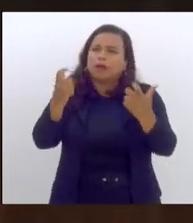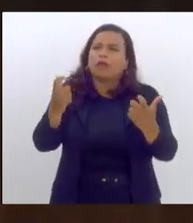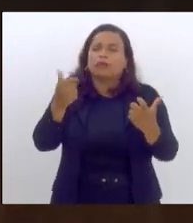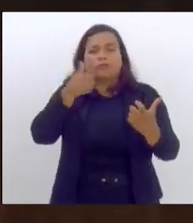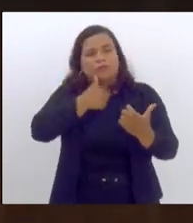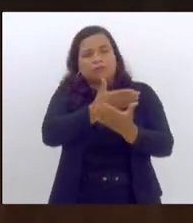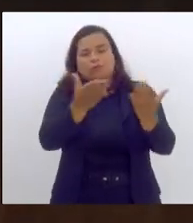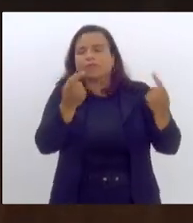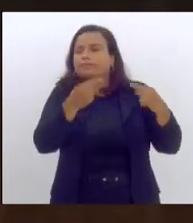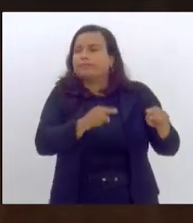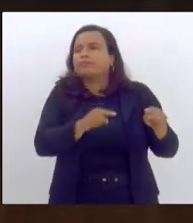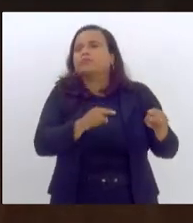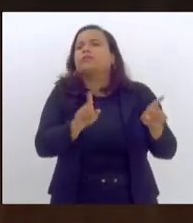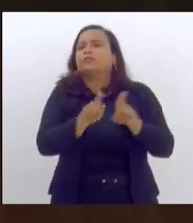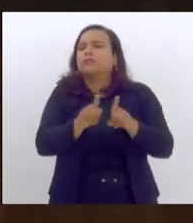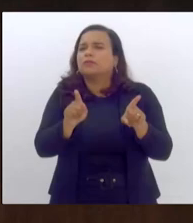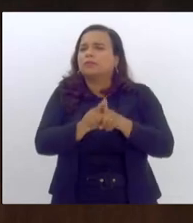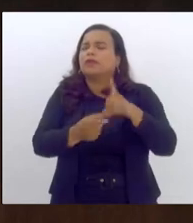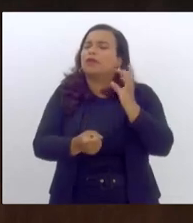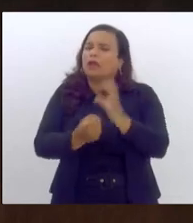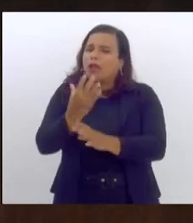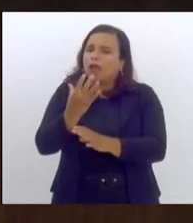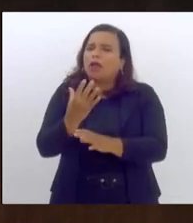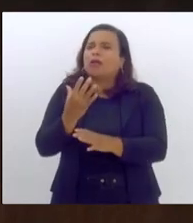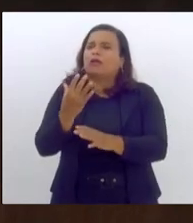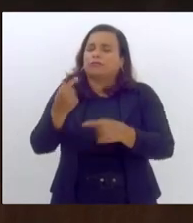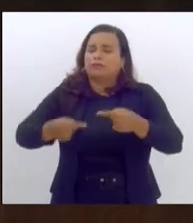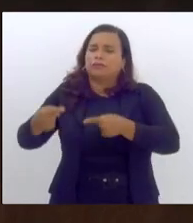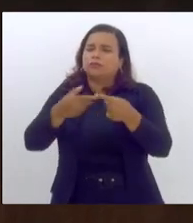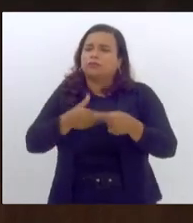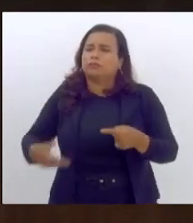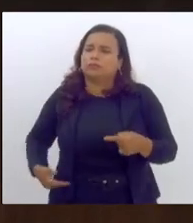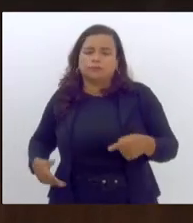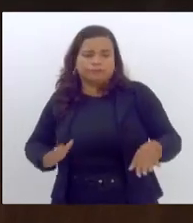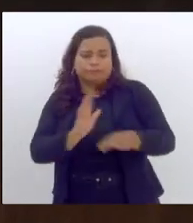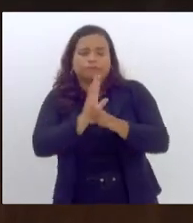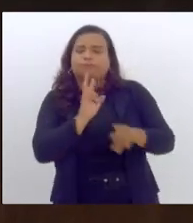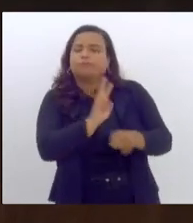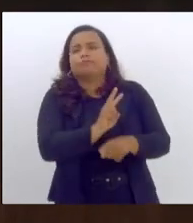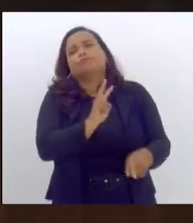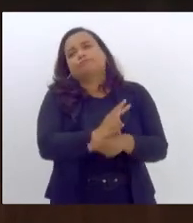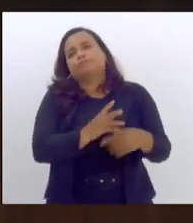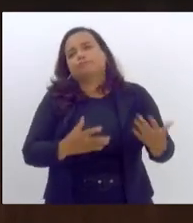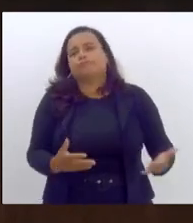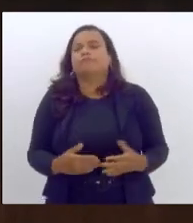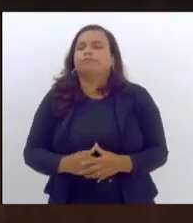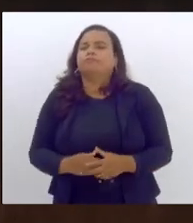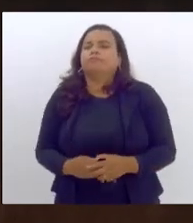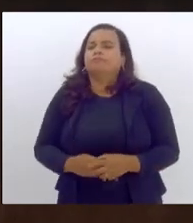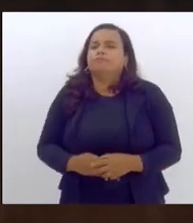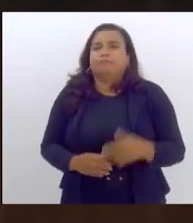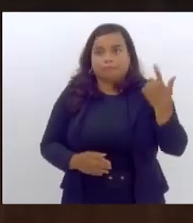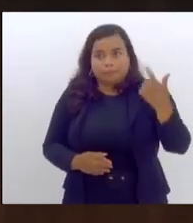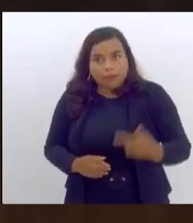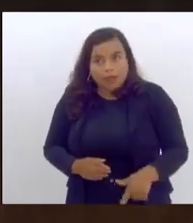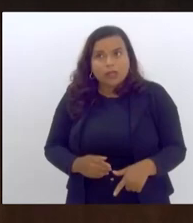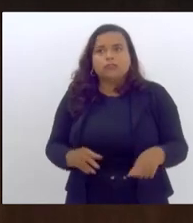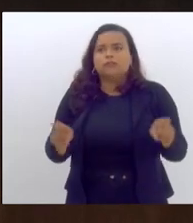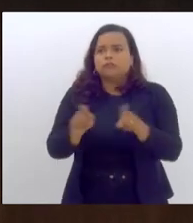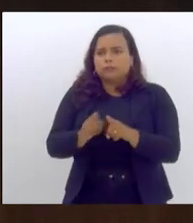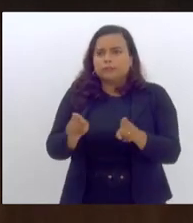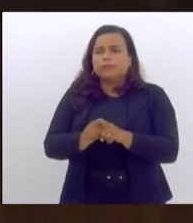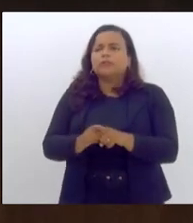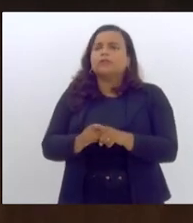as mulheres e produzir políticas públicas eficazes. E não só isso, para além disso,